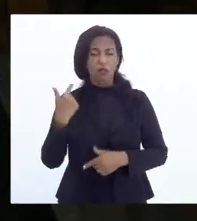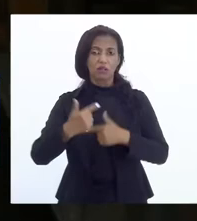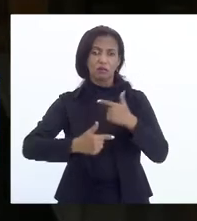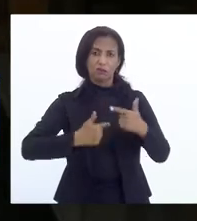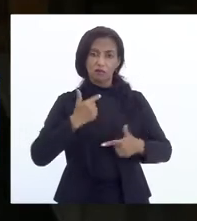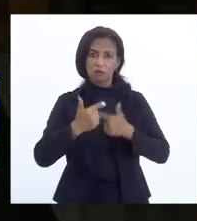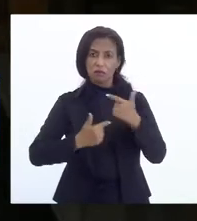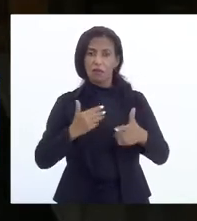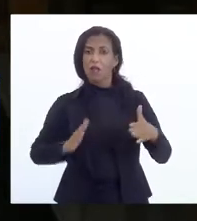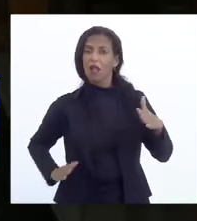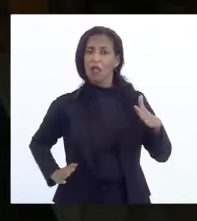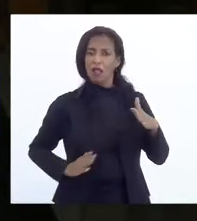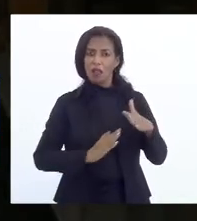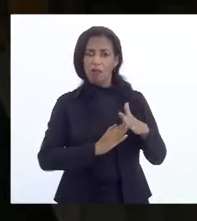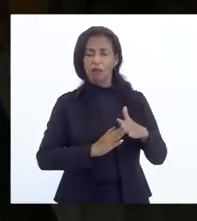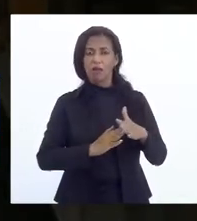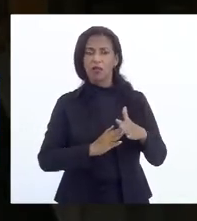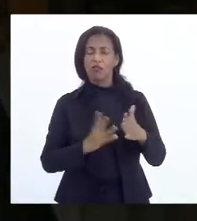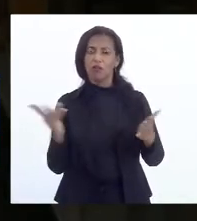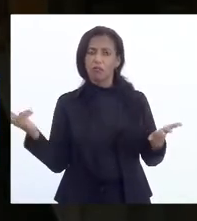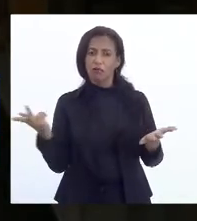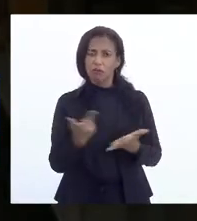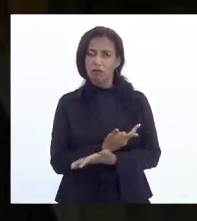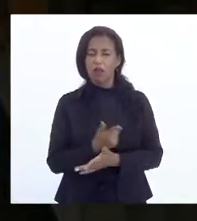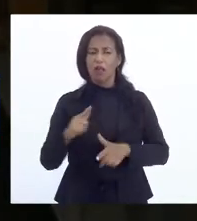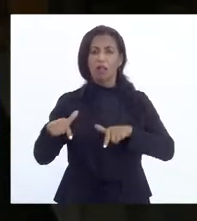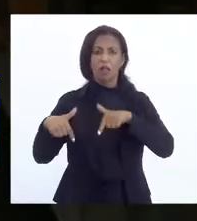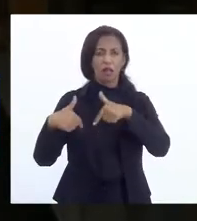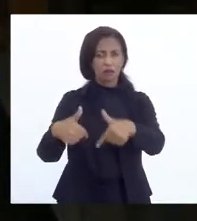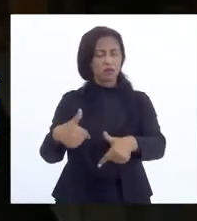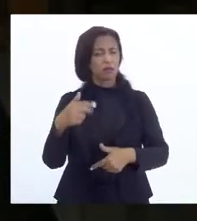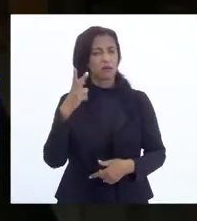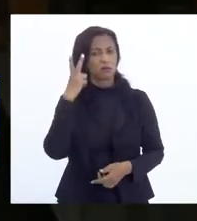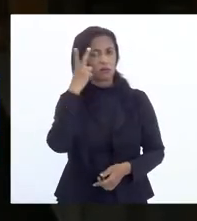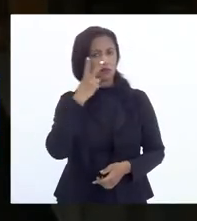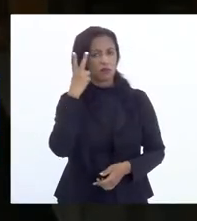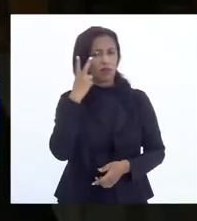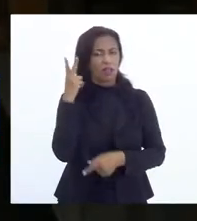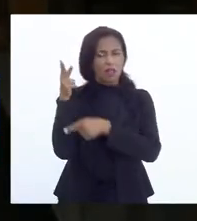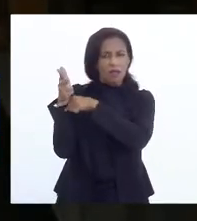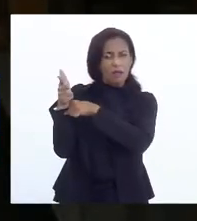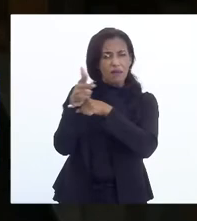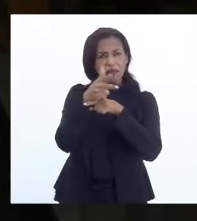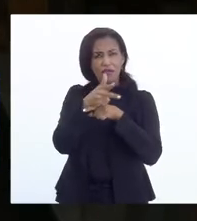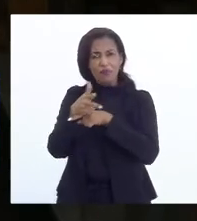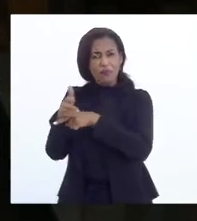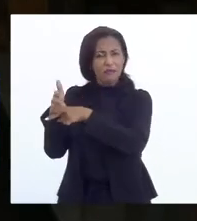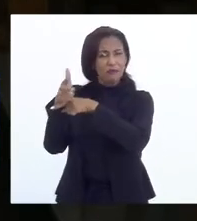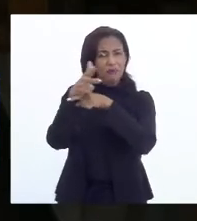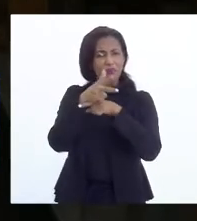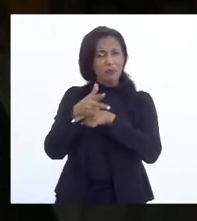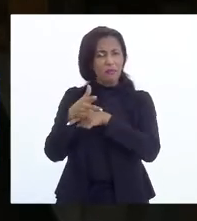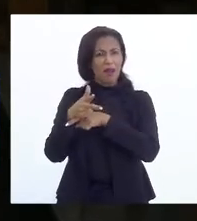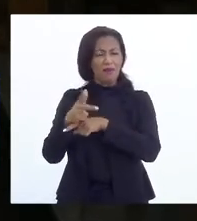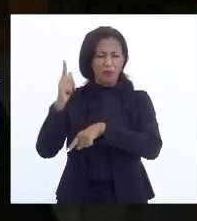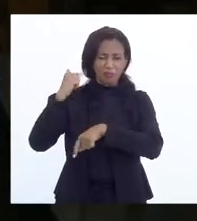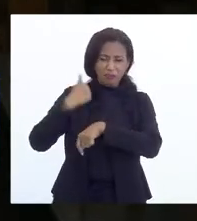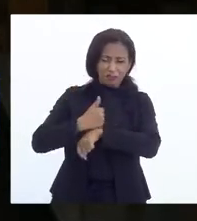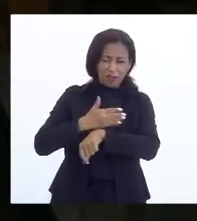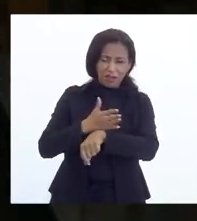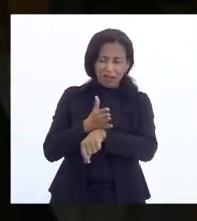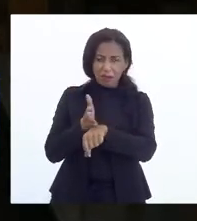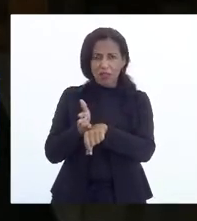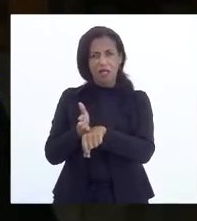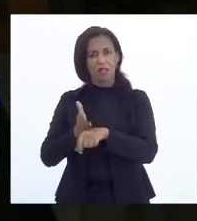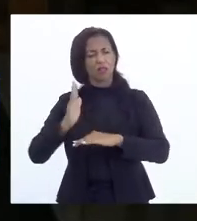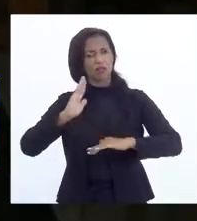para que limites sejam colocados na ação desse vereador, que filmava o tempo inteiro a sua ação de inspeção, segundo